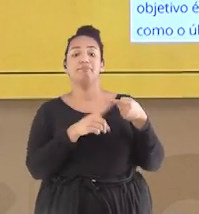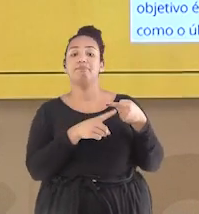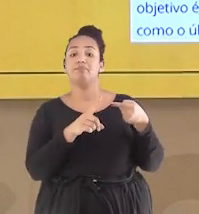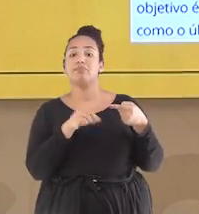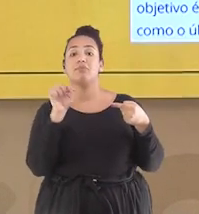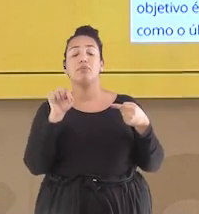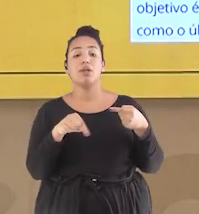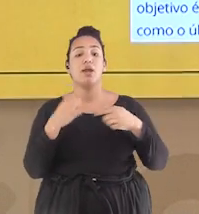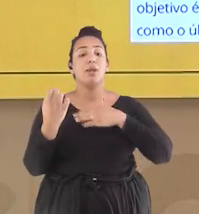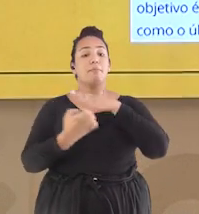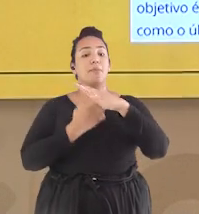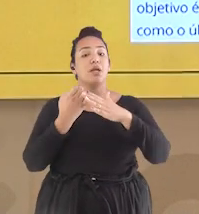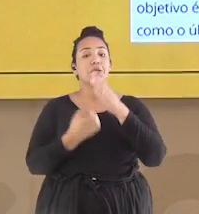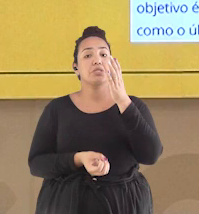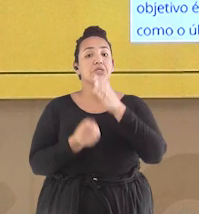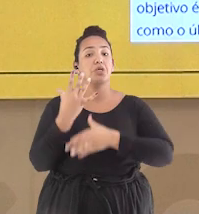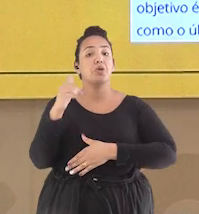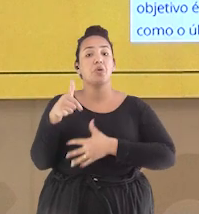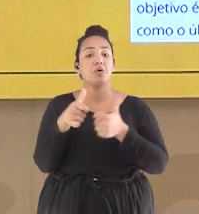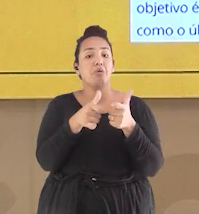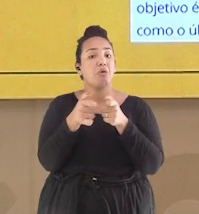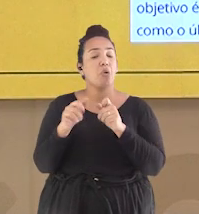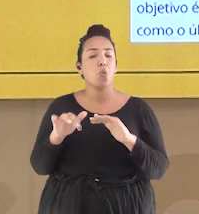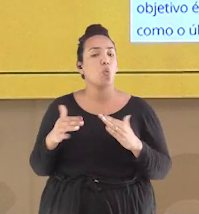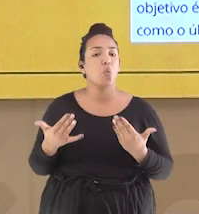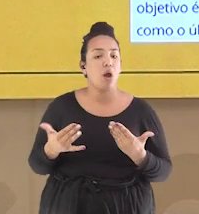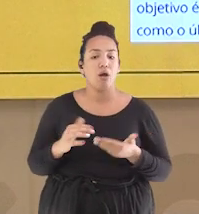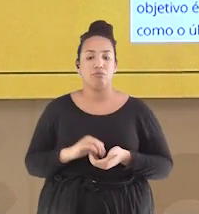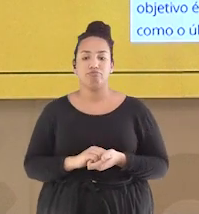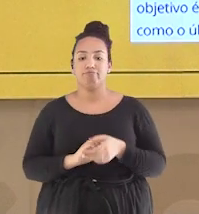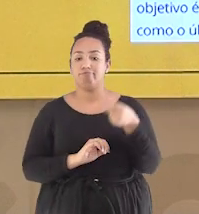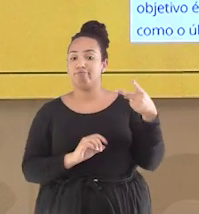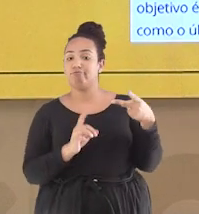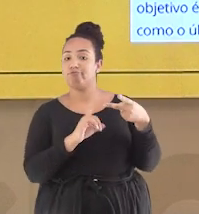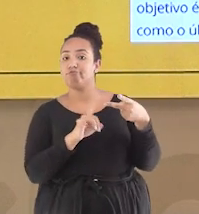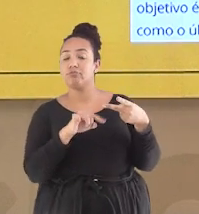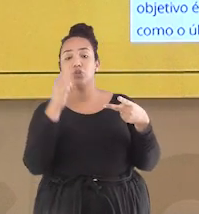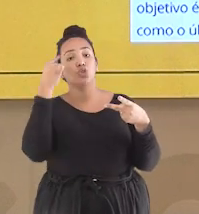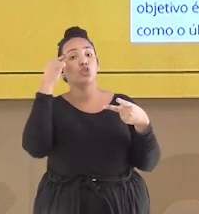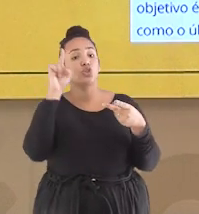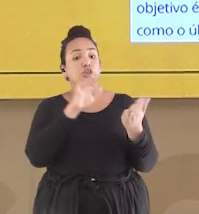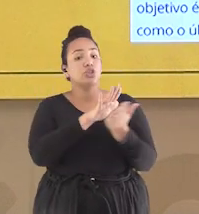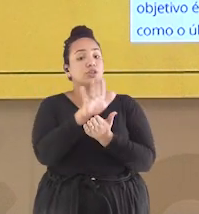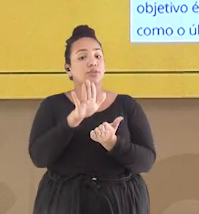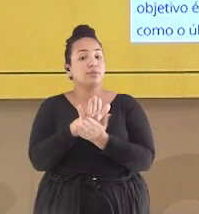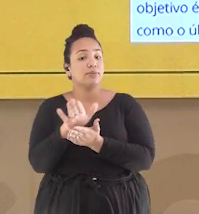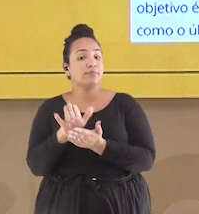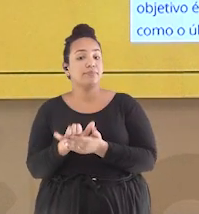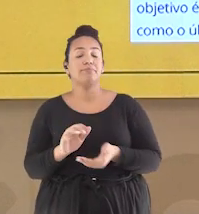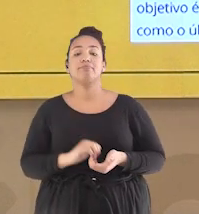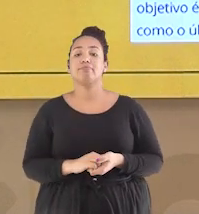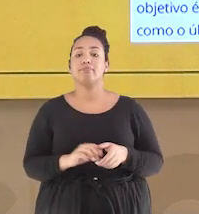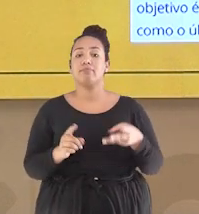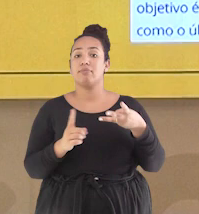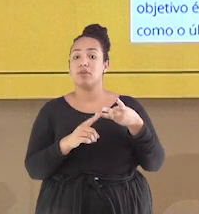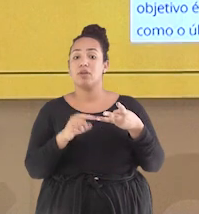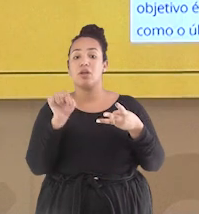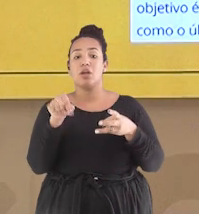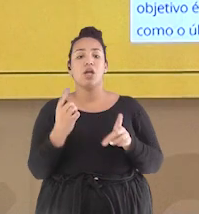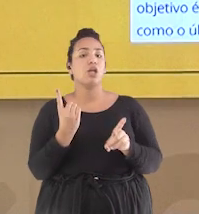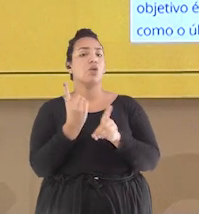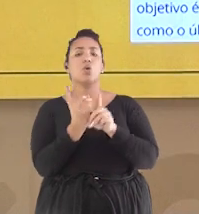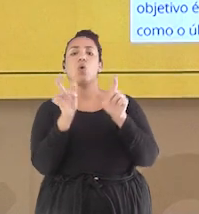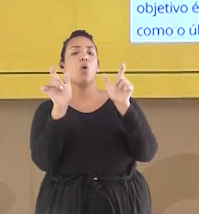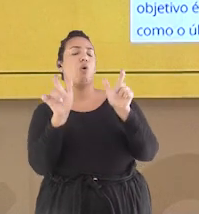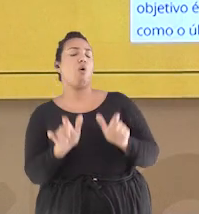A. Quem ou qual empresa criou o jogo Fall Guys? Letra B. Quando foi lançado? E letra C.